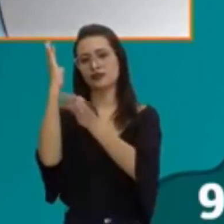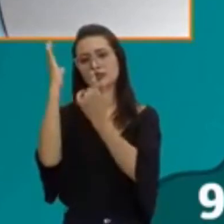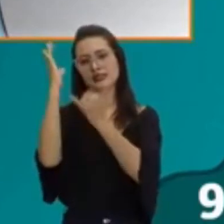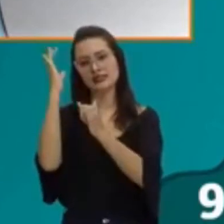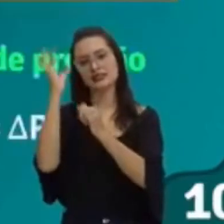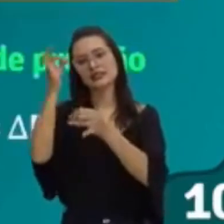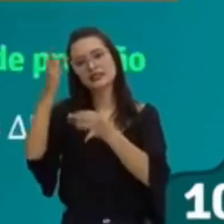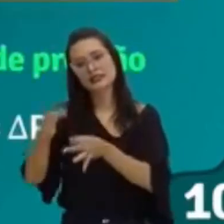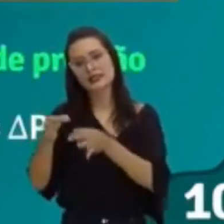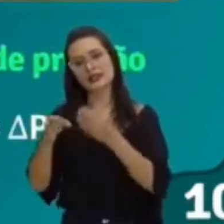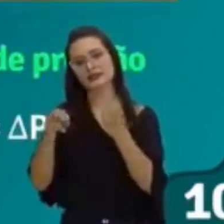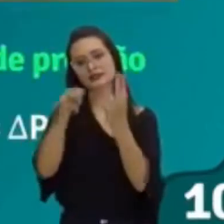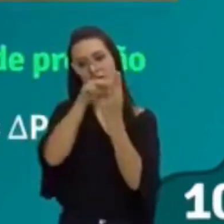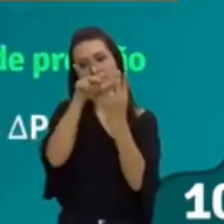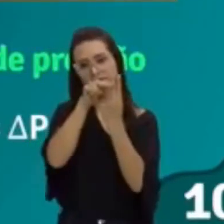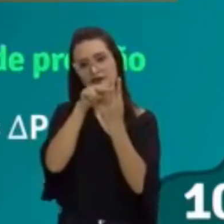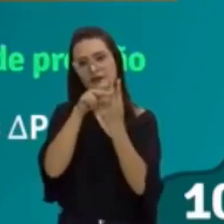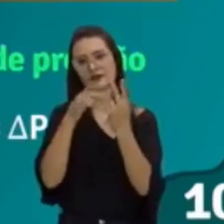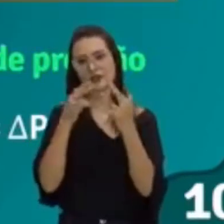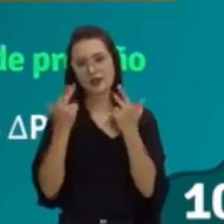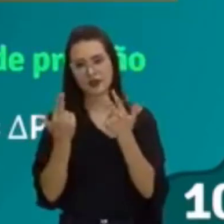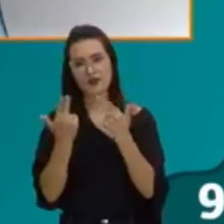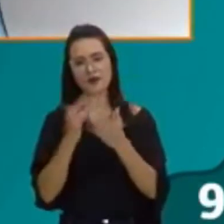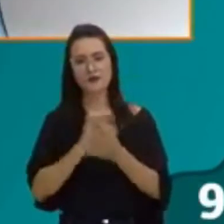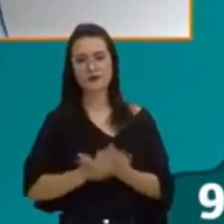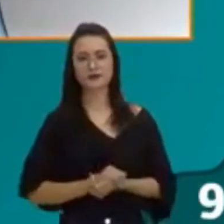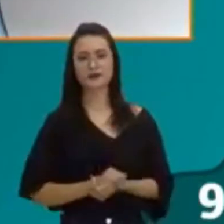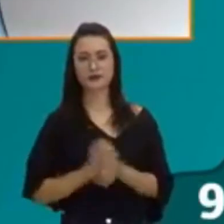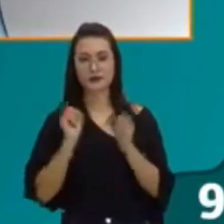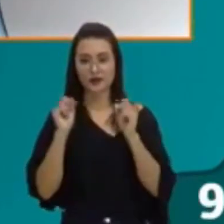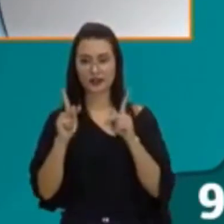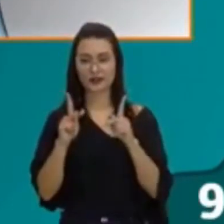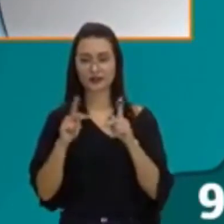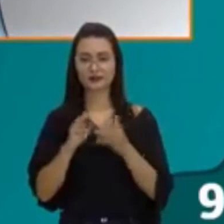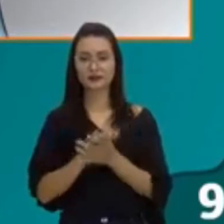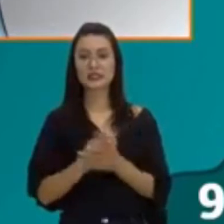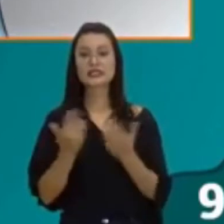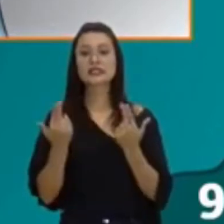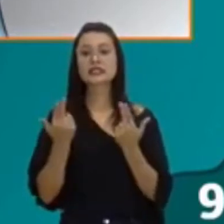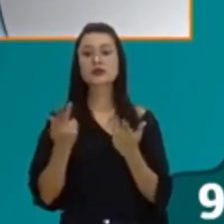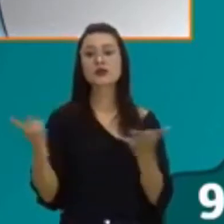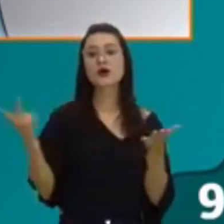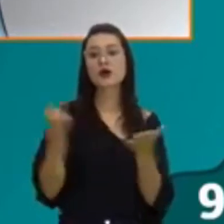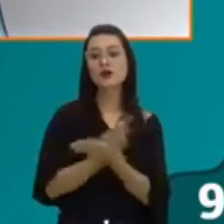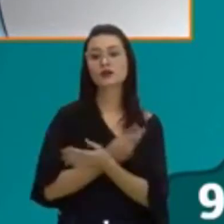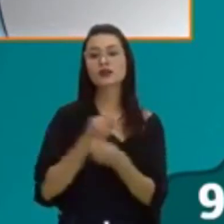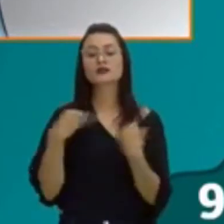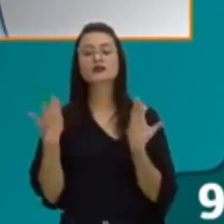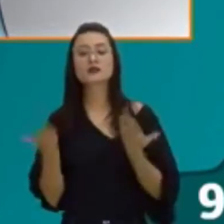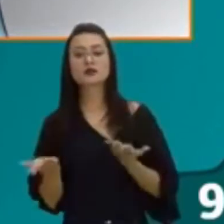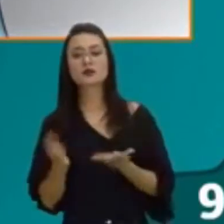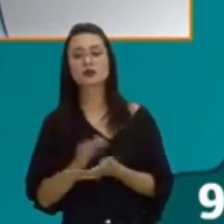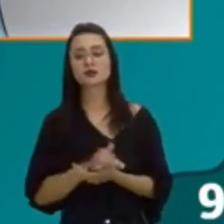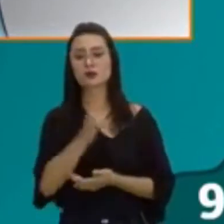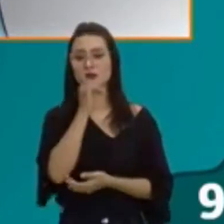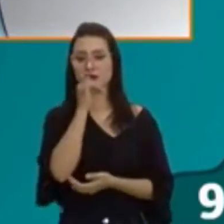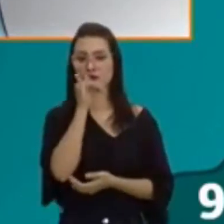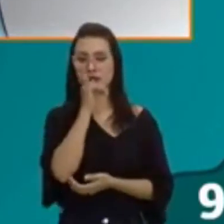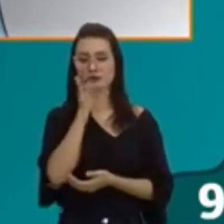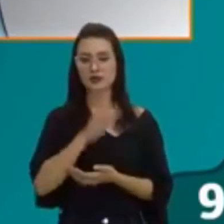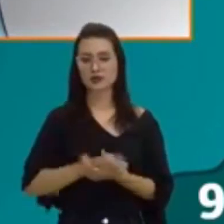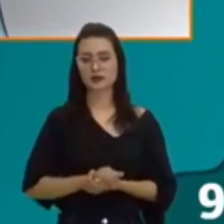terreno. Tá beleza? É, a mesma coisa acontece quando, se você